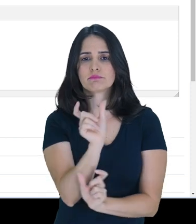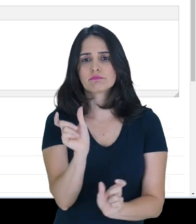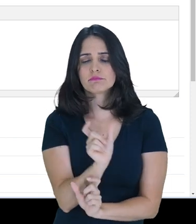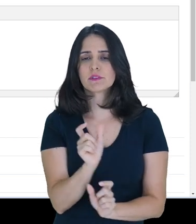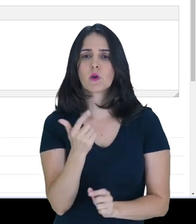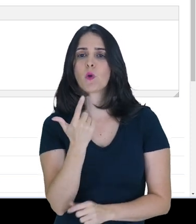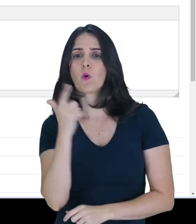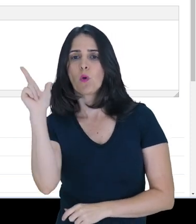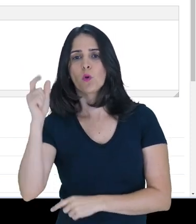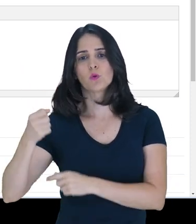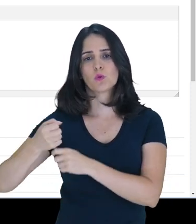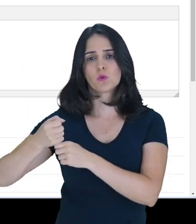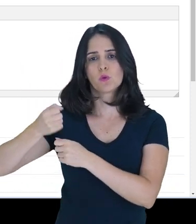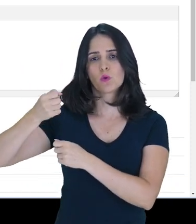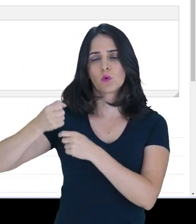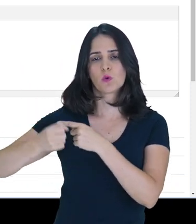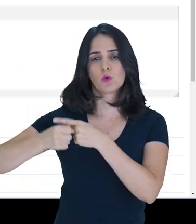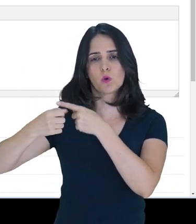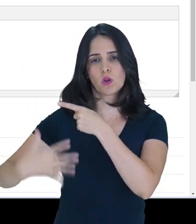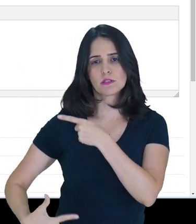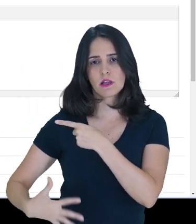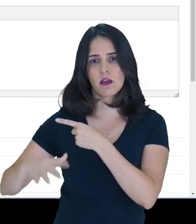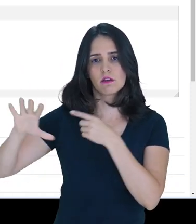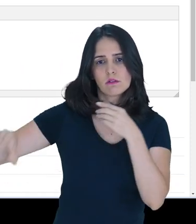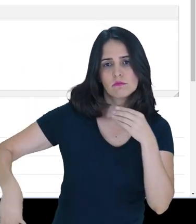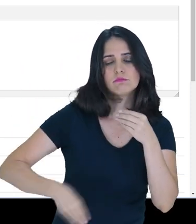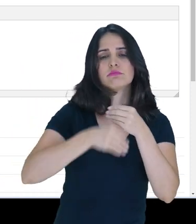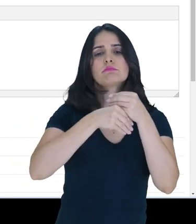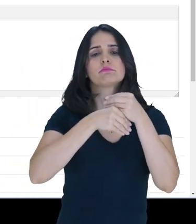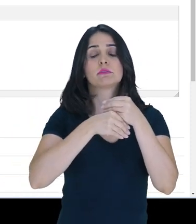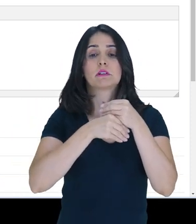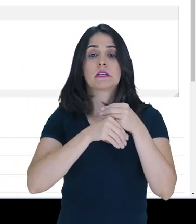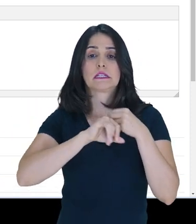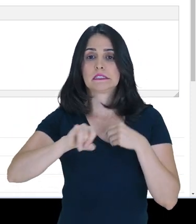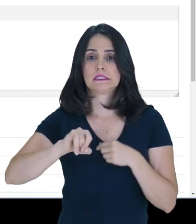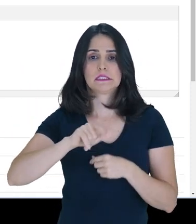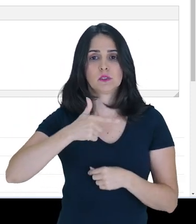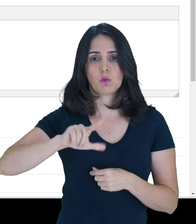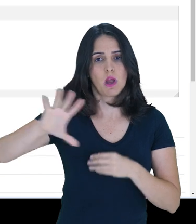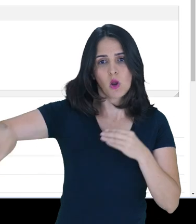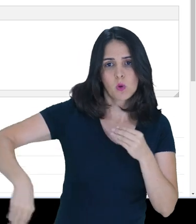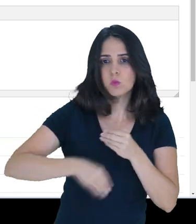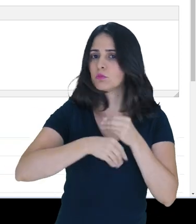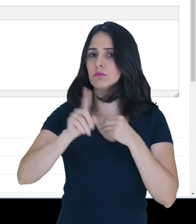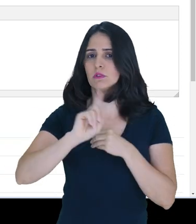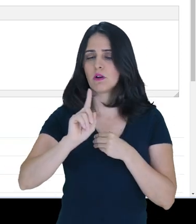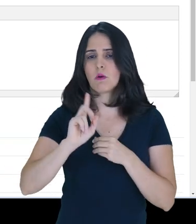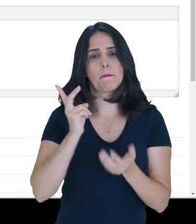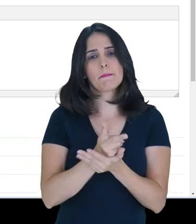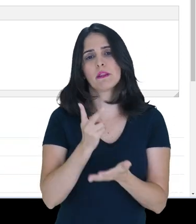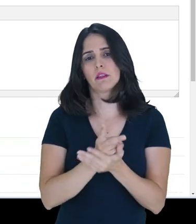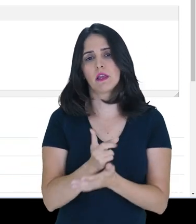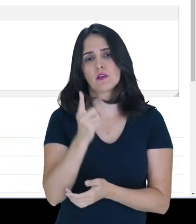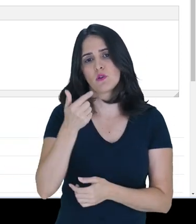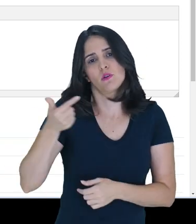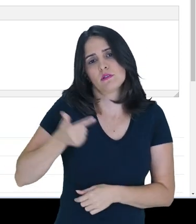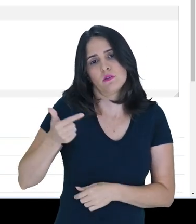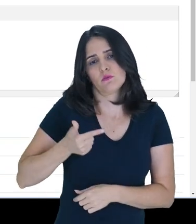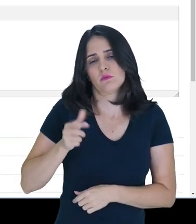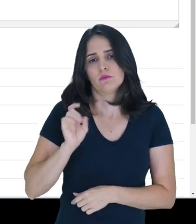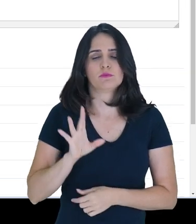termos de outros glossários secundários se não for o caso mantenha apenas como glossário